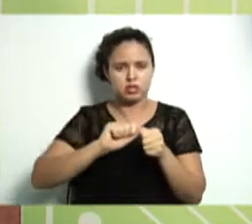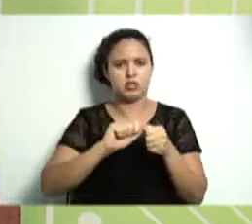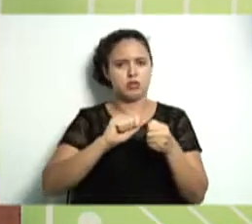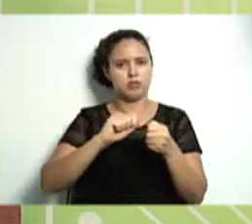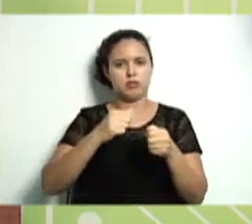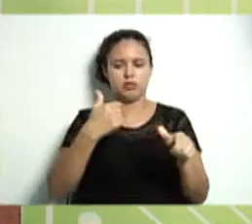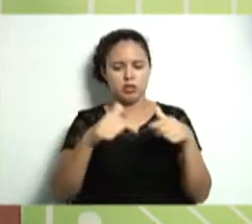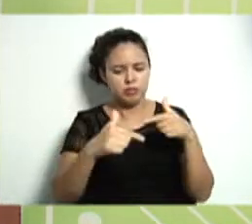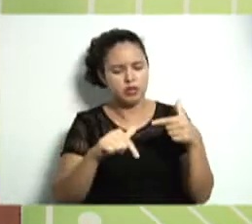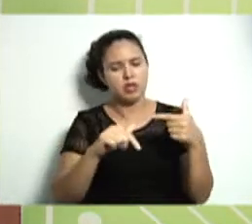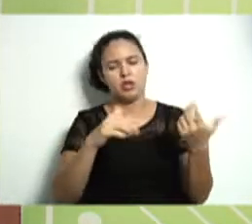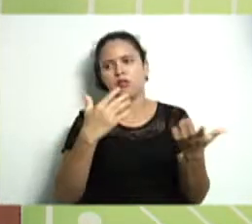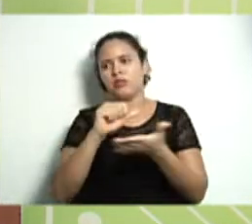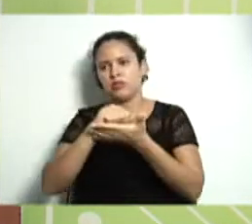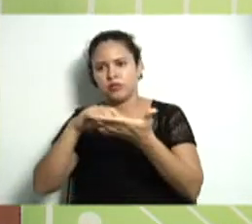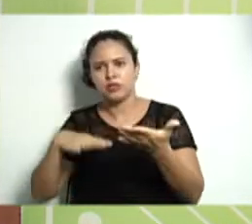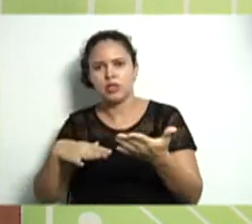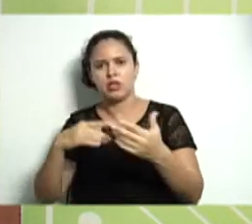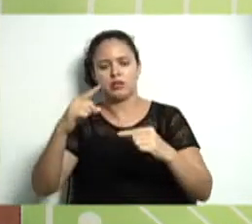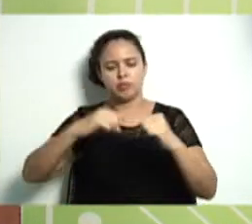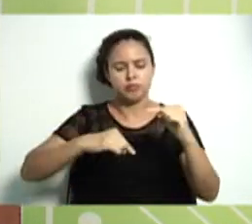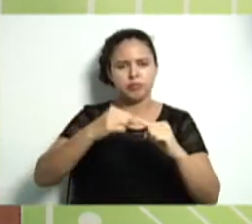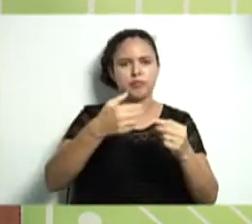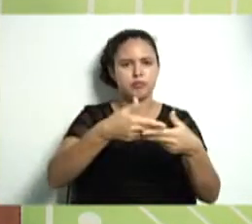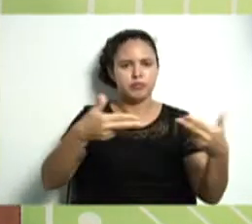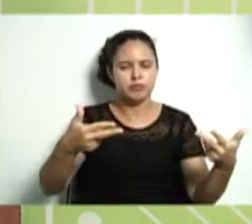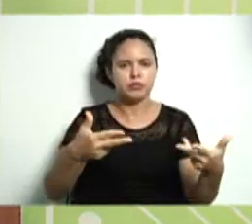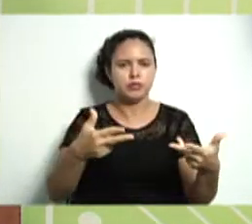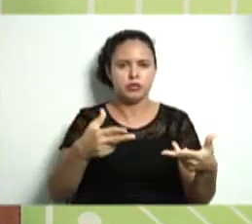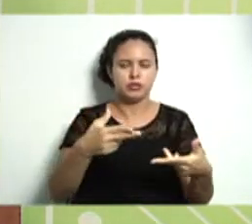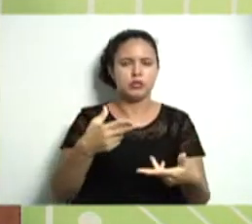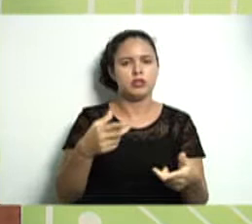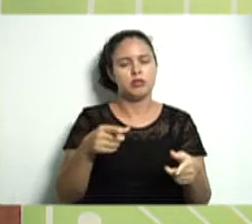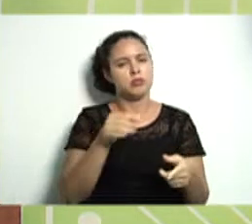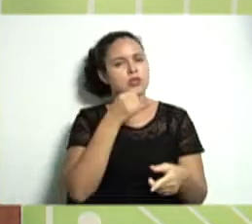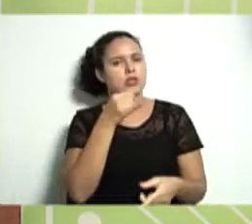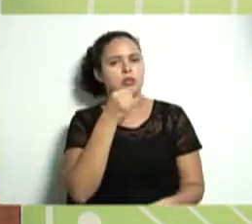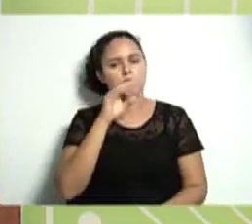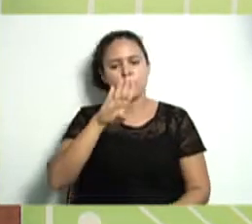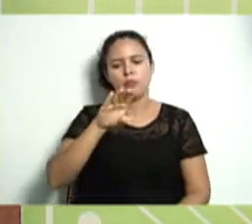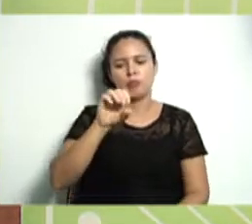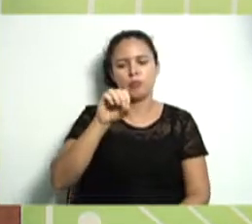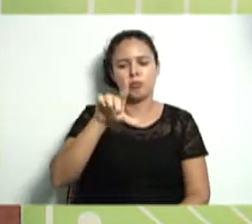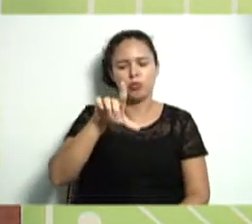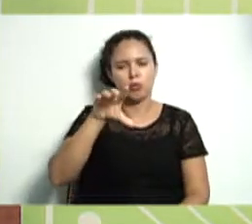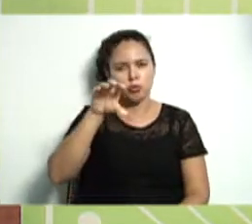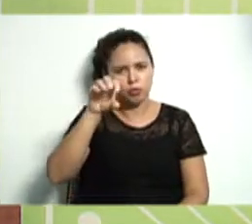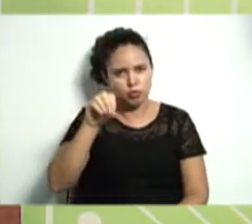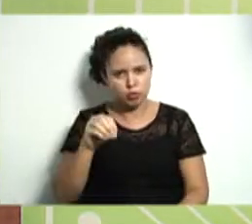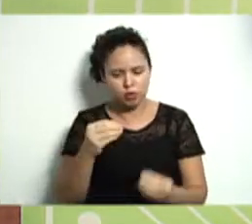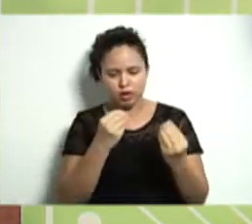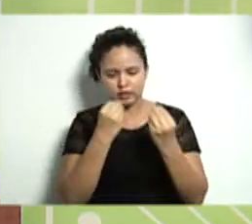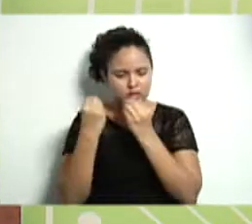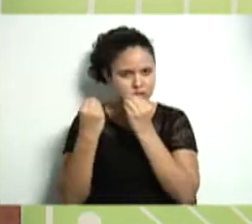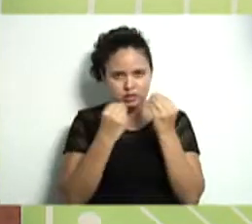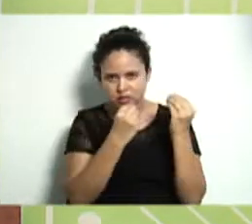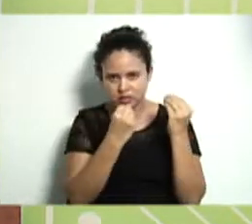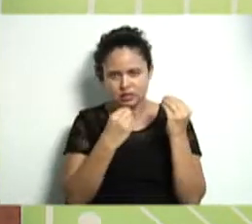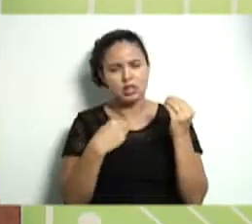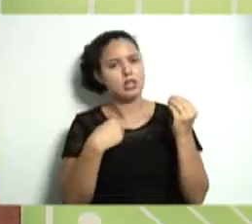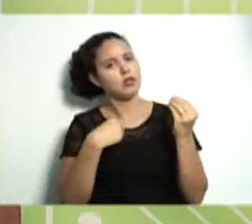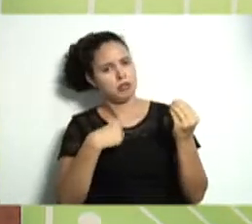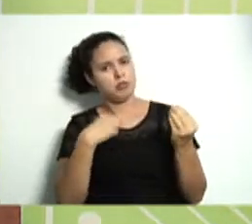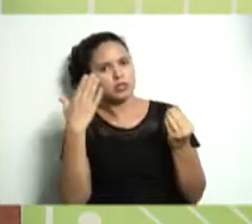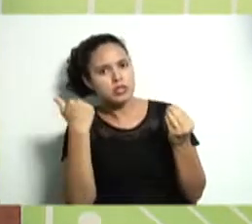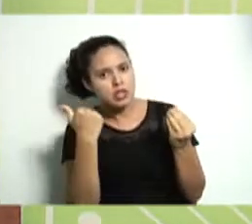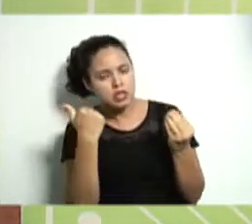alguma coisa, eu tenho a capacidade para fazer um bolinho de milho. Se eu vou usar essa capacidade ou não, é uma outra